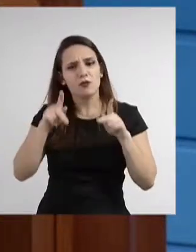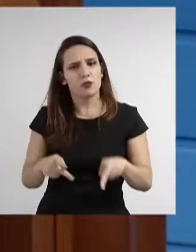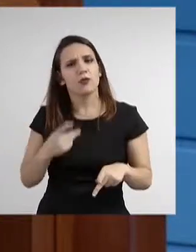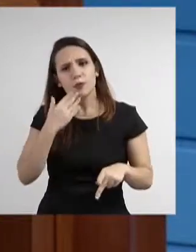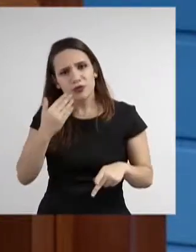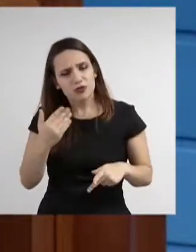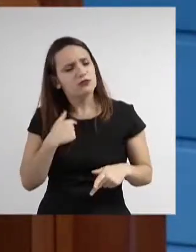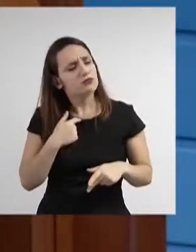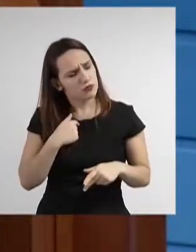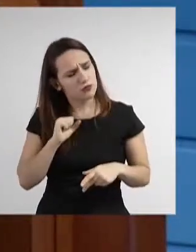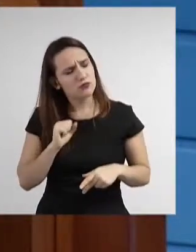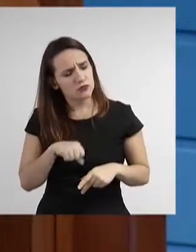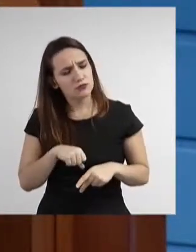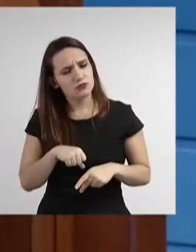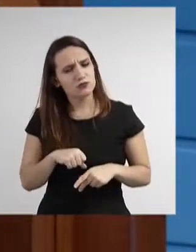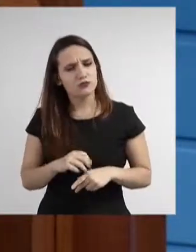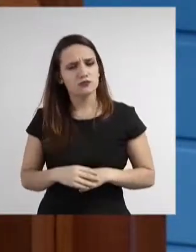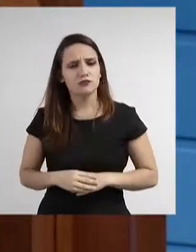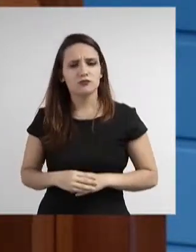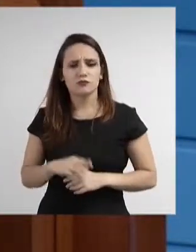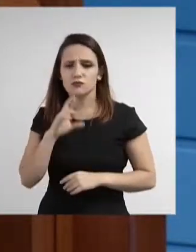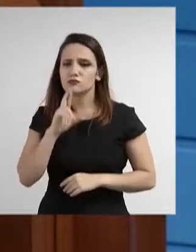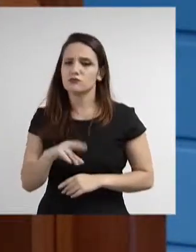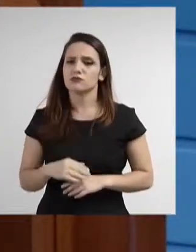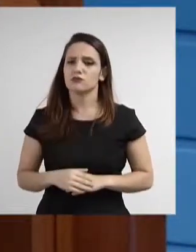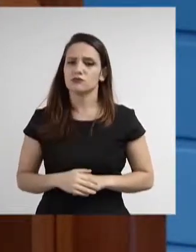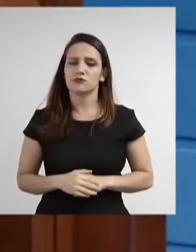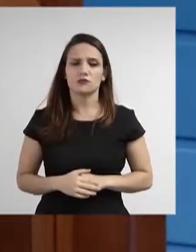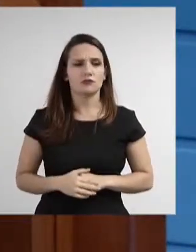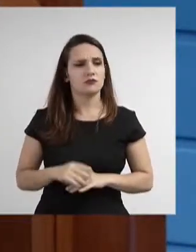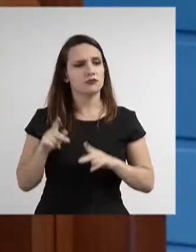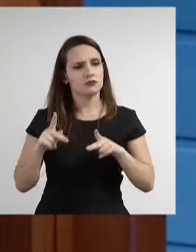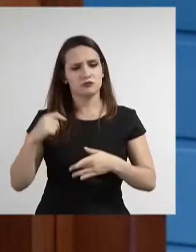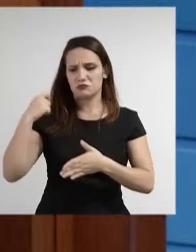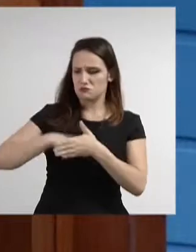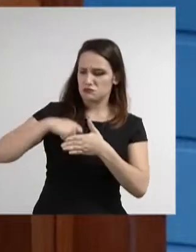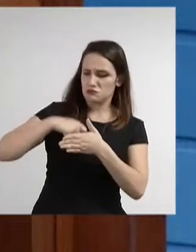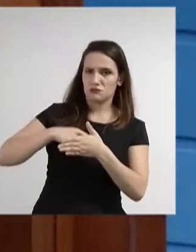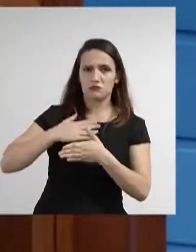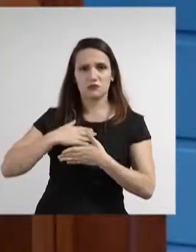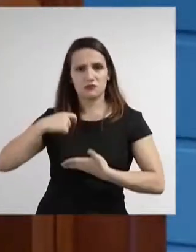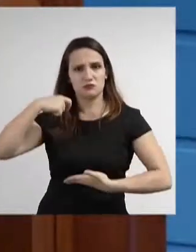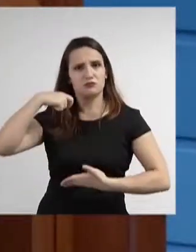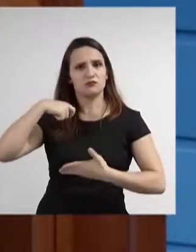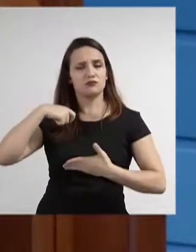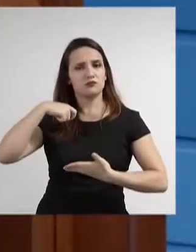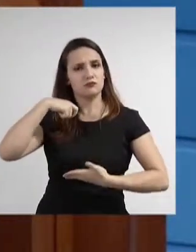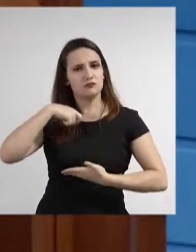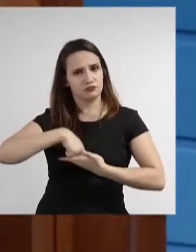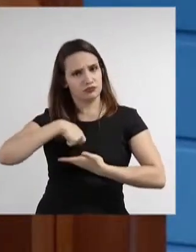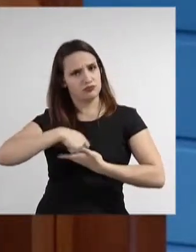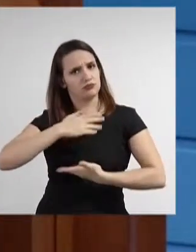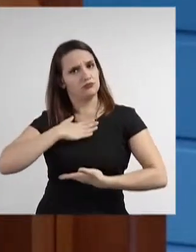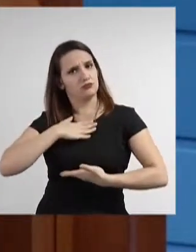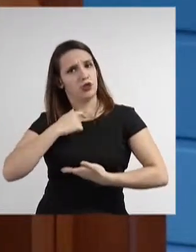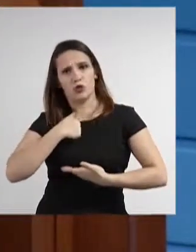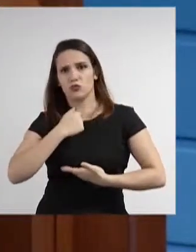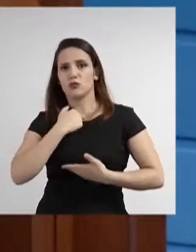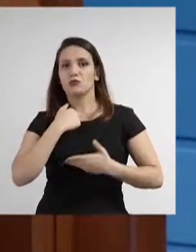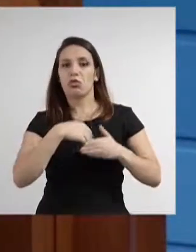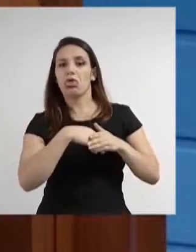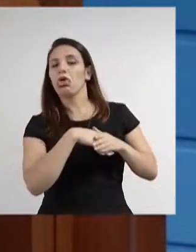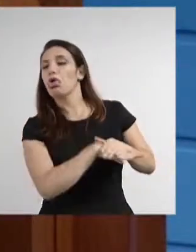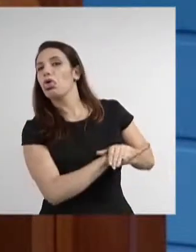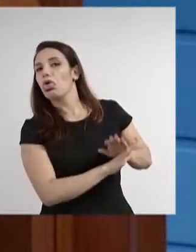procura, nos cobra, nos contacta, faz um contato, a obrigação nossa é não engavetar o